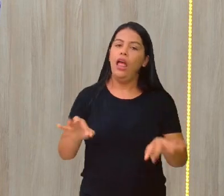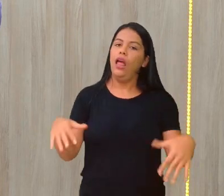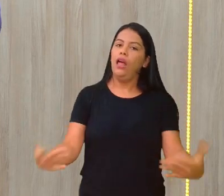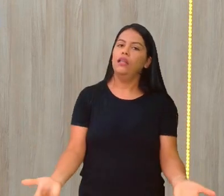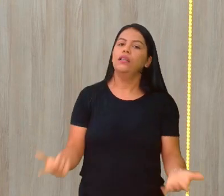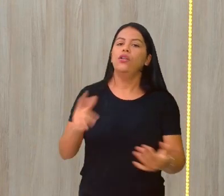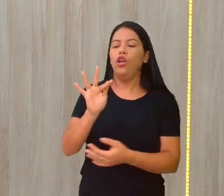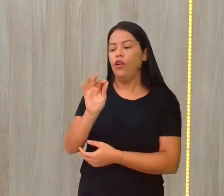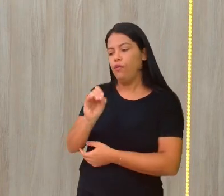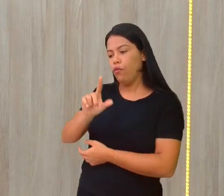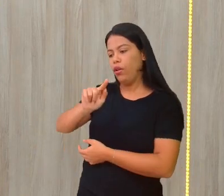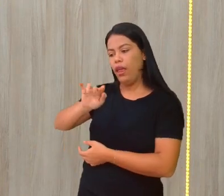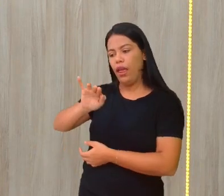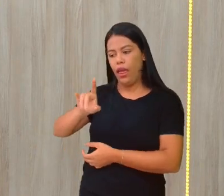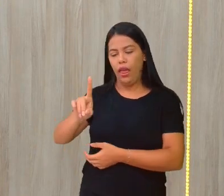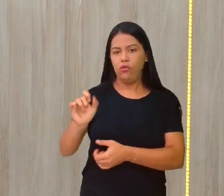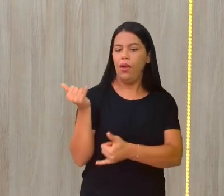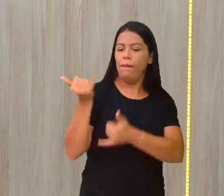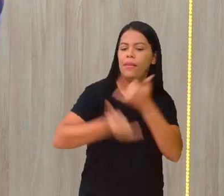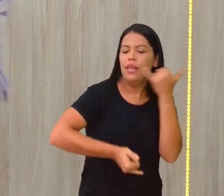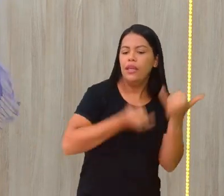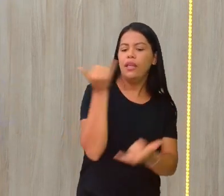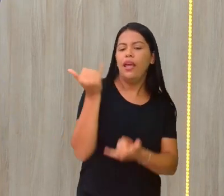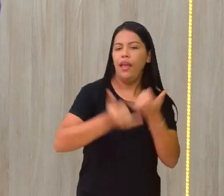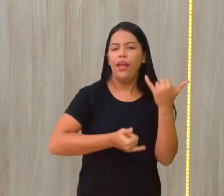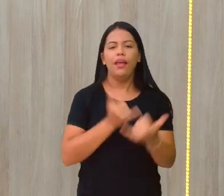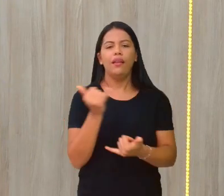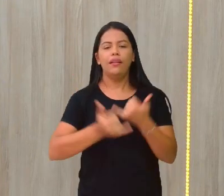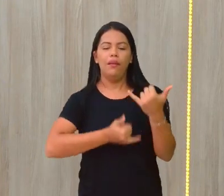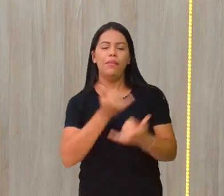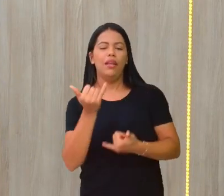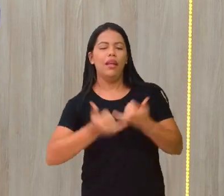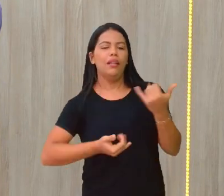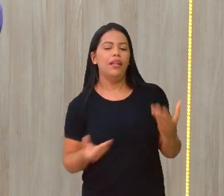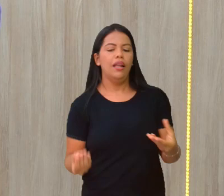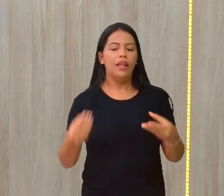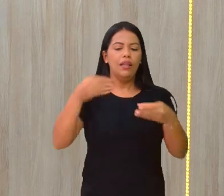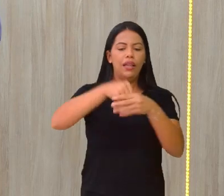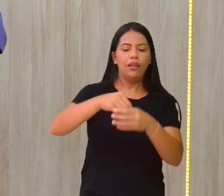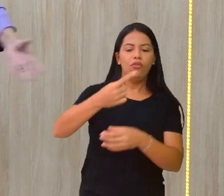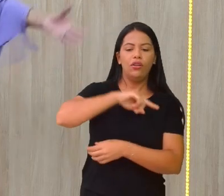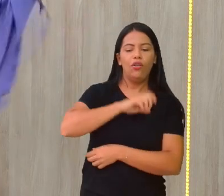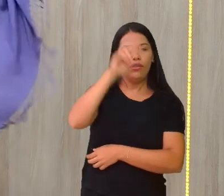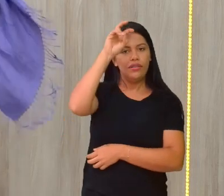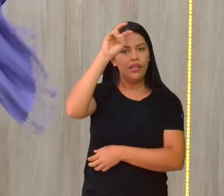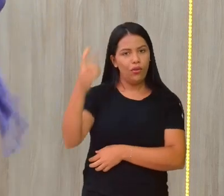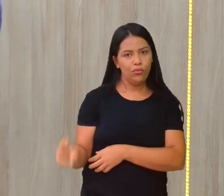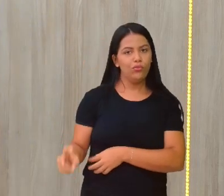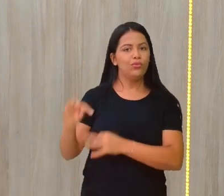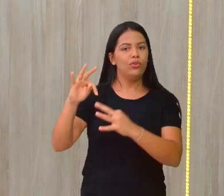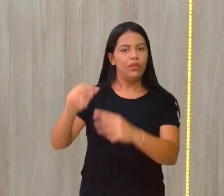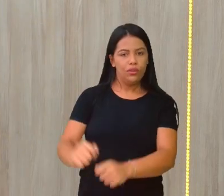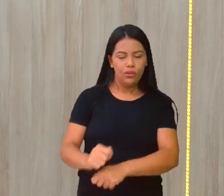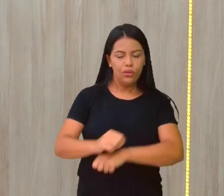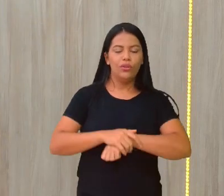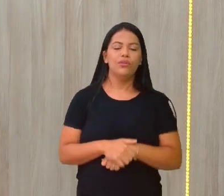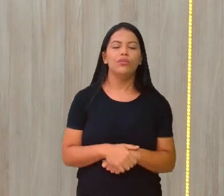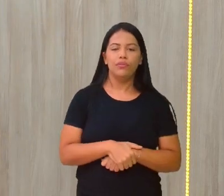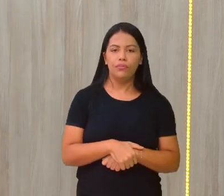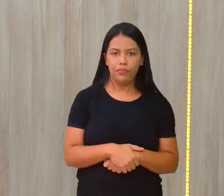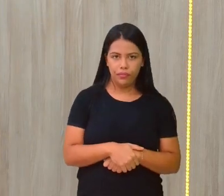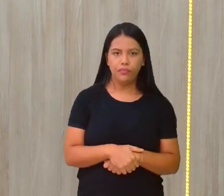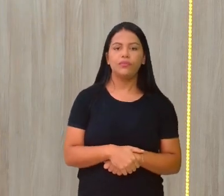não é? Brinquedos e brincadeiras, eles estão contidos, tá? Dentro da nossa cultura e estão contidos